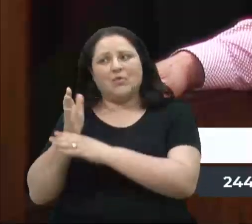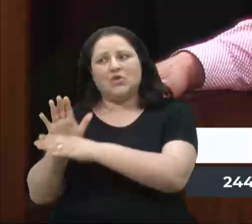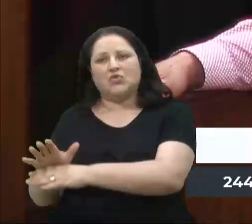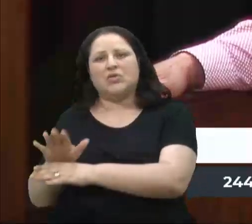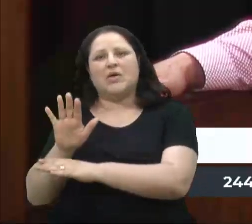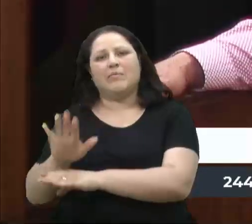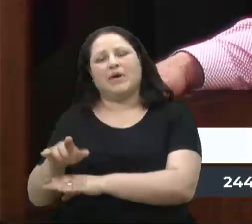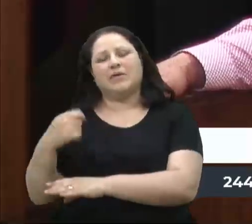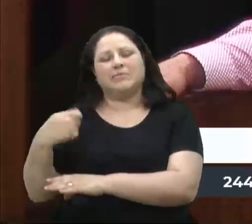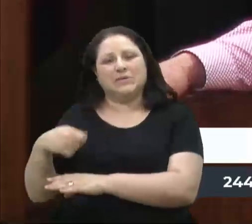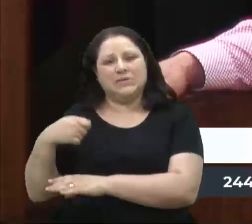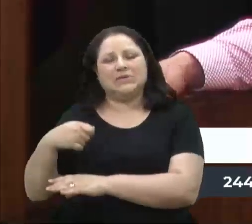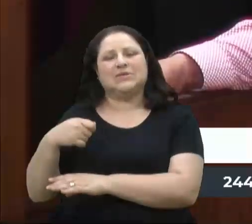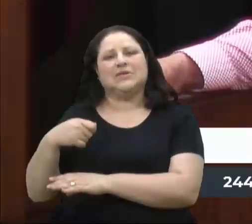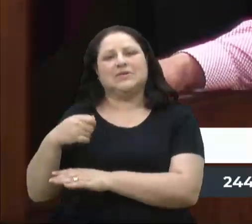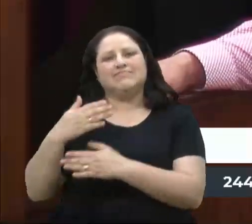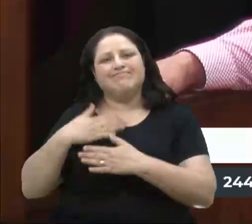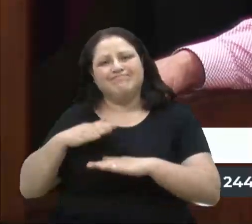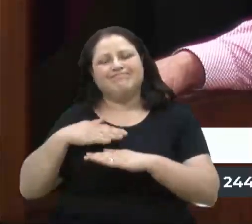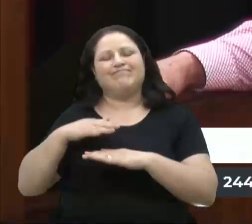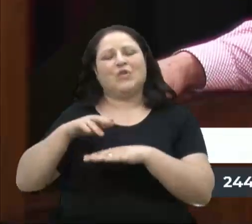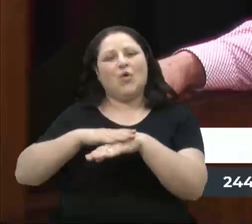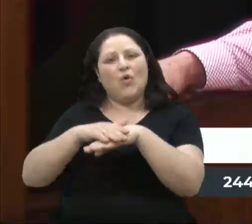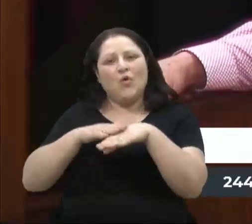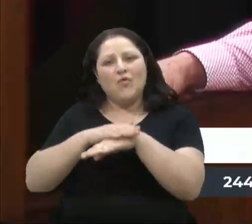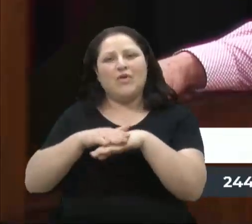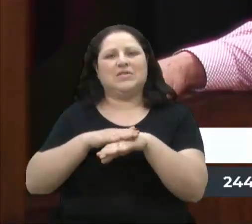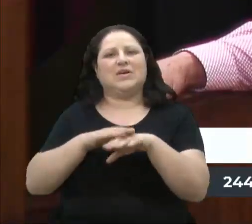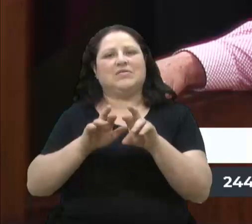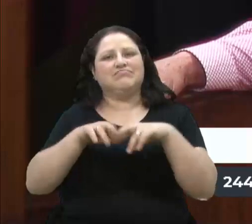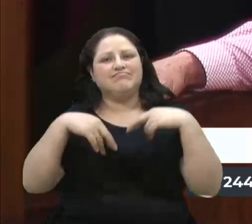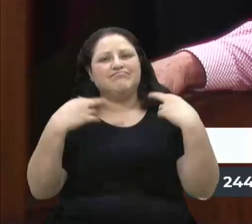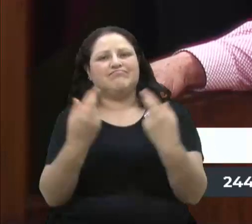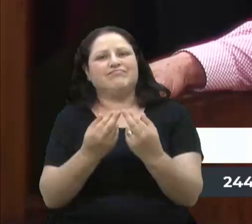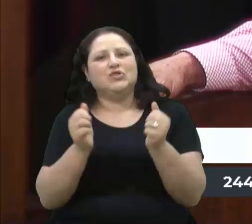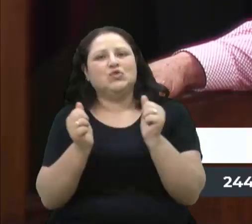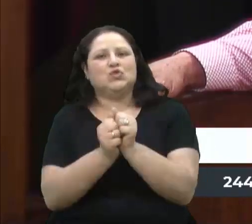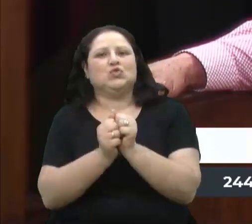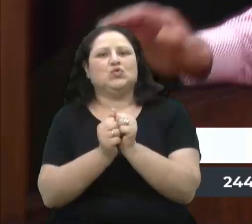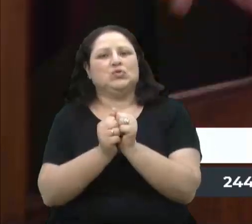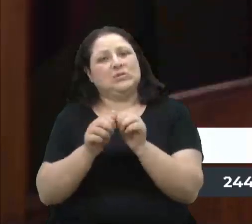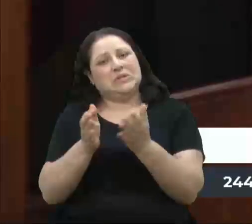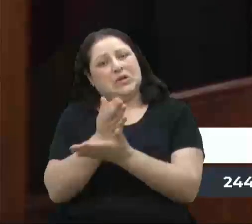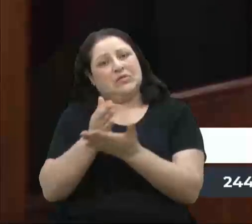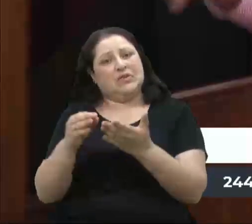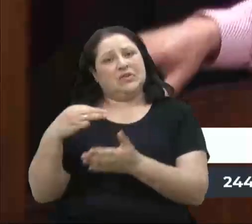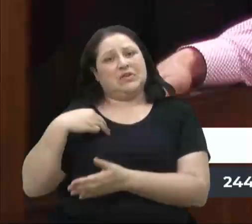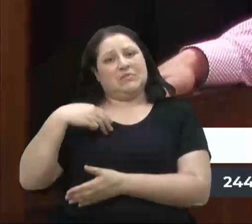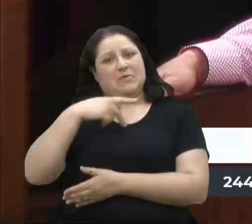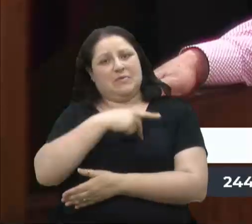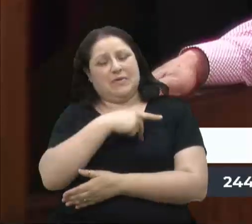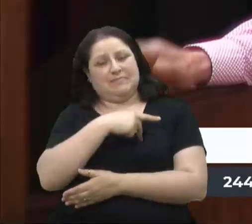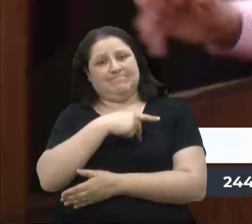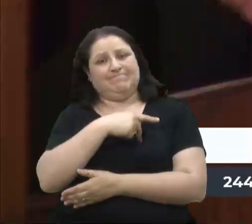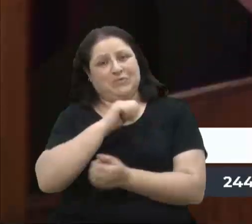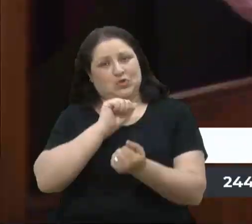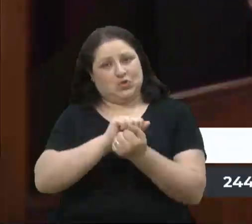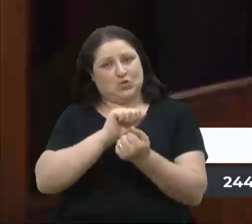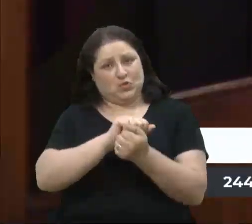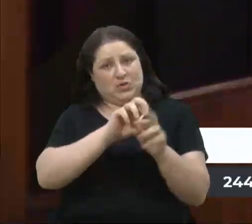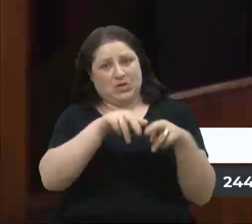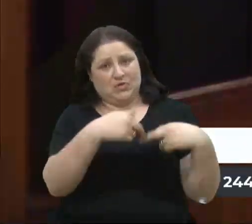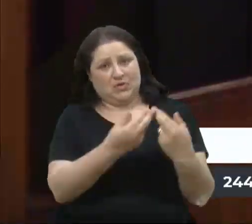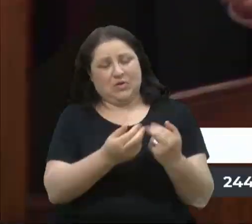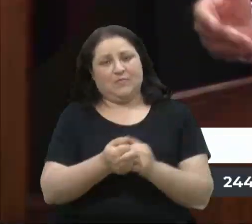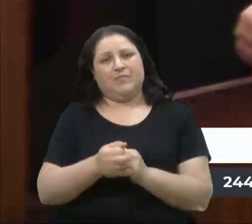sentar na mesma mesa, talvez até o Ministério Público, porque eu enfrento muito assim. Gente, lá no interior, quando